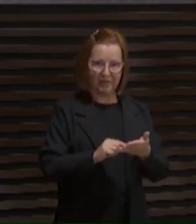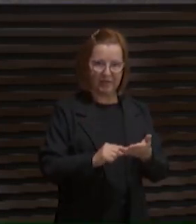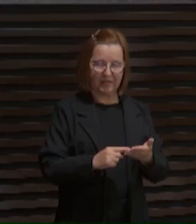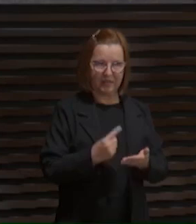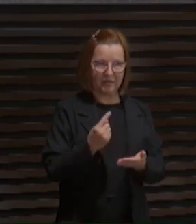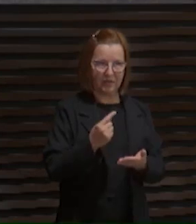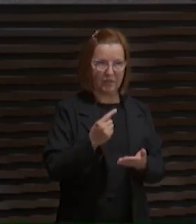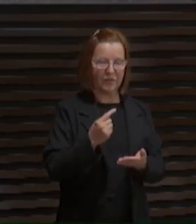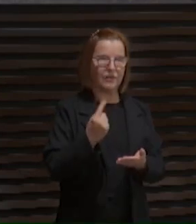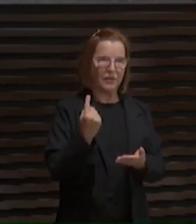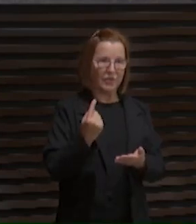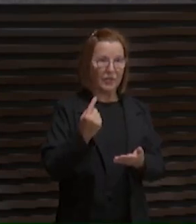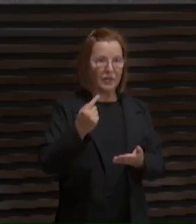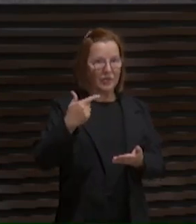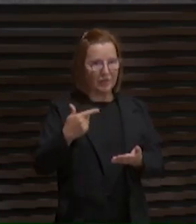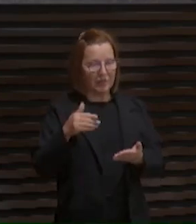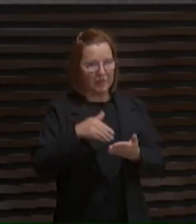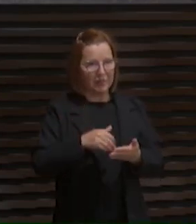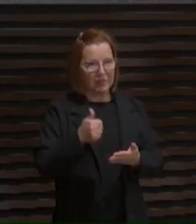Senhor, ver essa manhã.